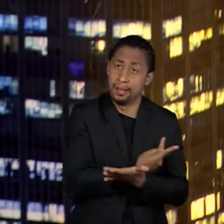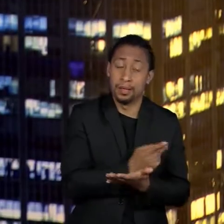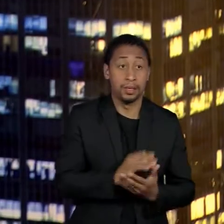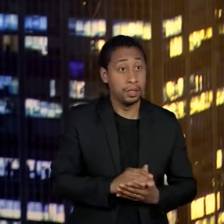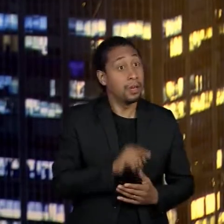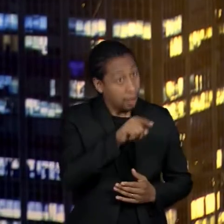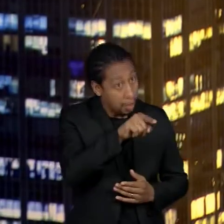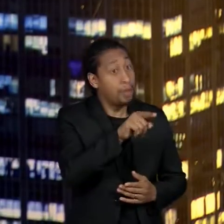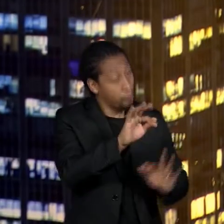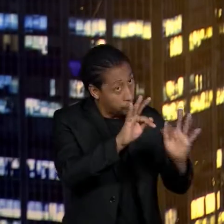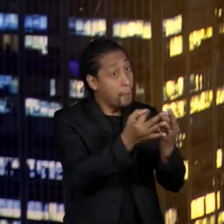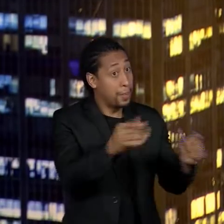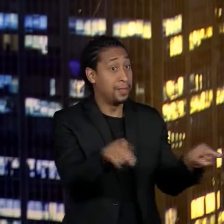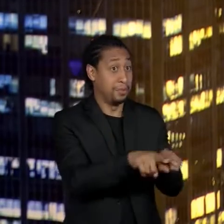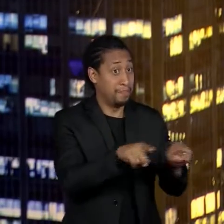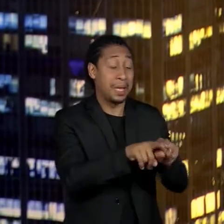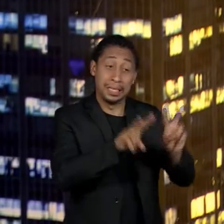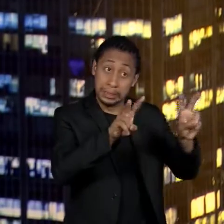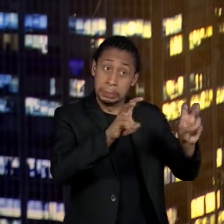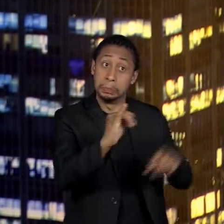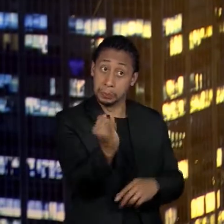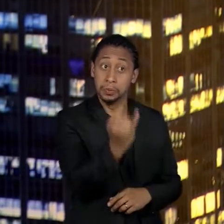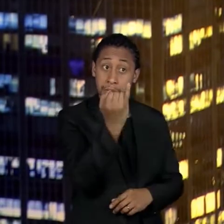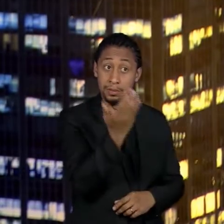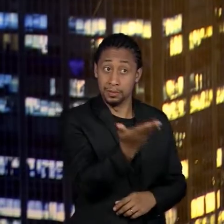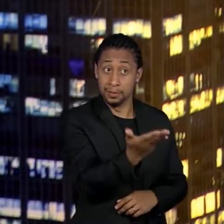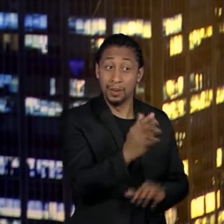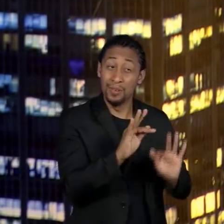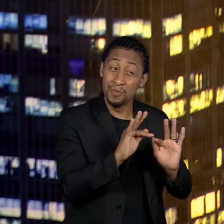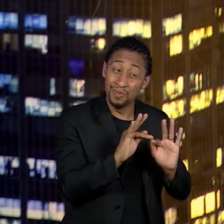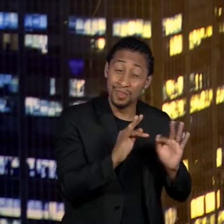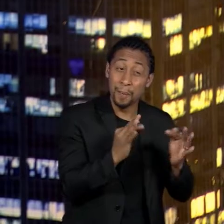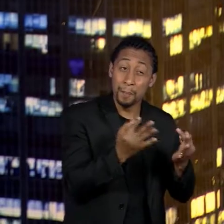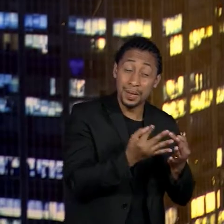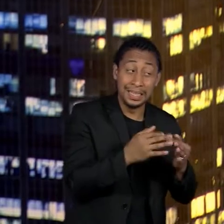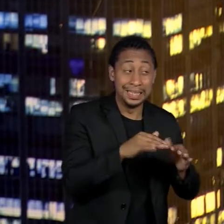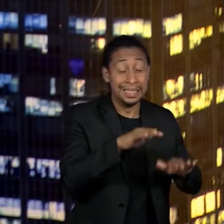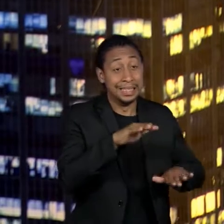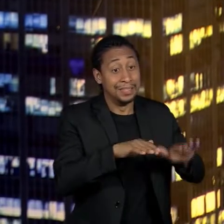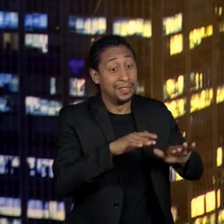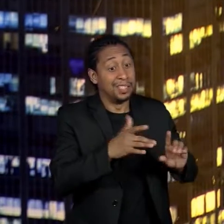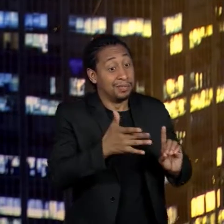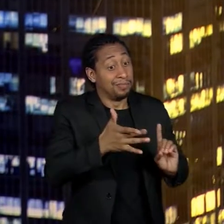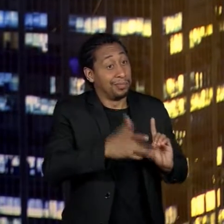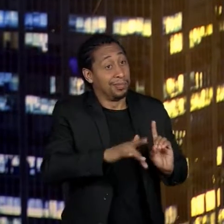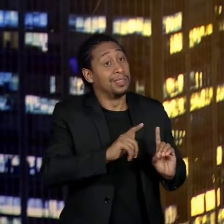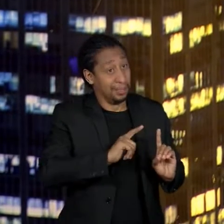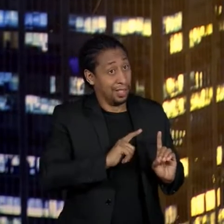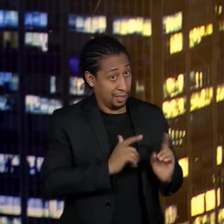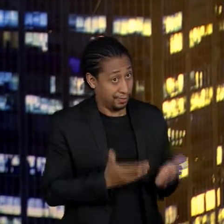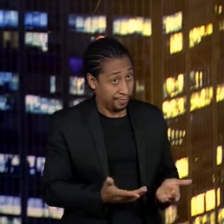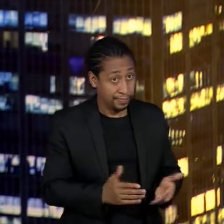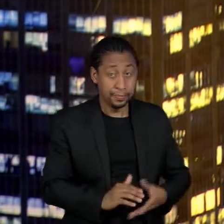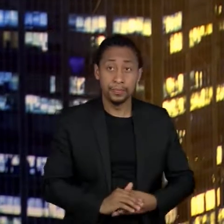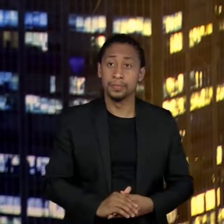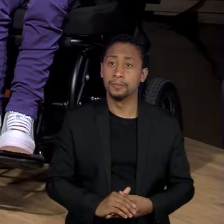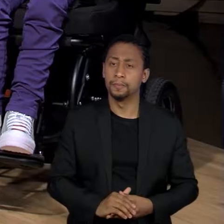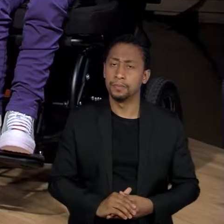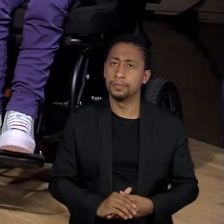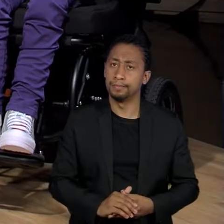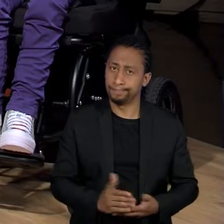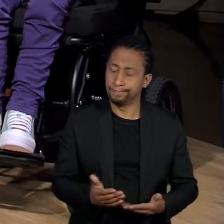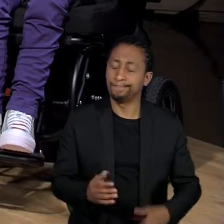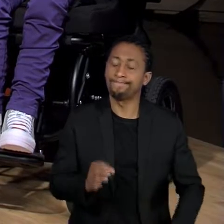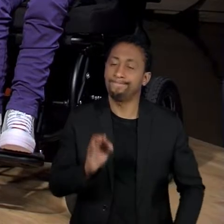ela tocou num ponto importante, não é? Então, a família muitas vezes também tem essa atitude. Exato,